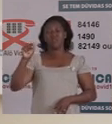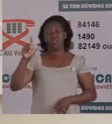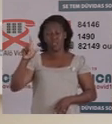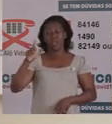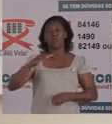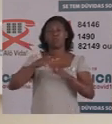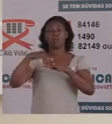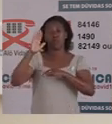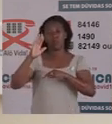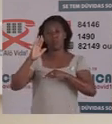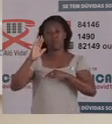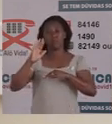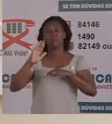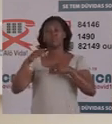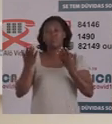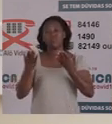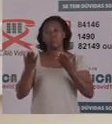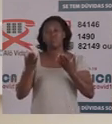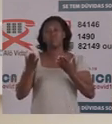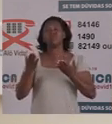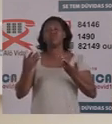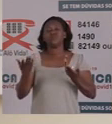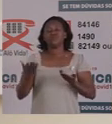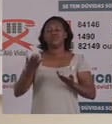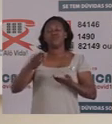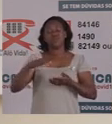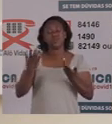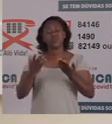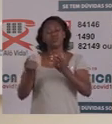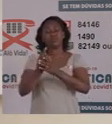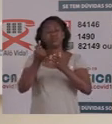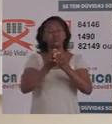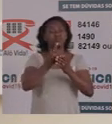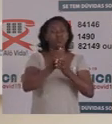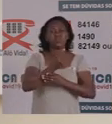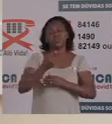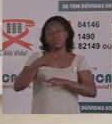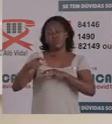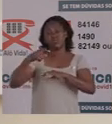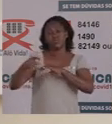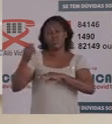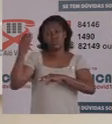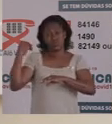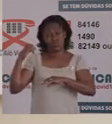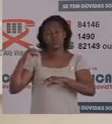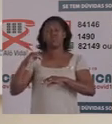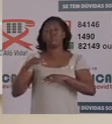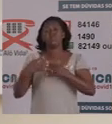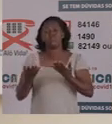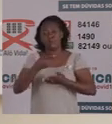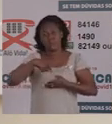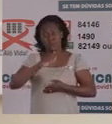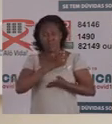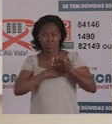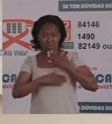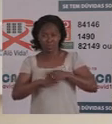de resolução e são infecções que foram adquiridas há várias semanas. Portanto, isto, nós cremos que as